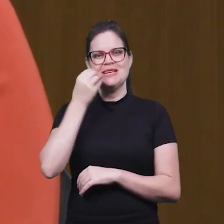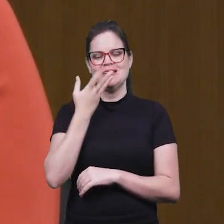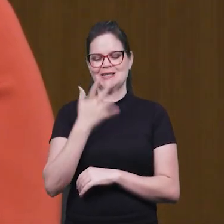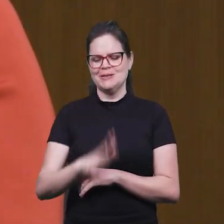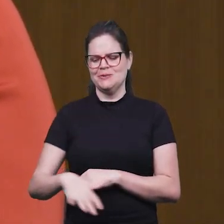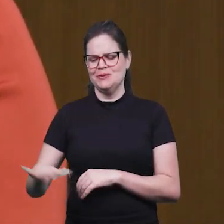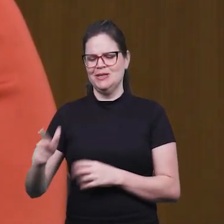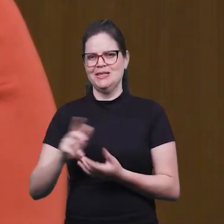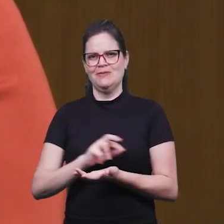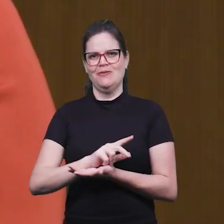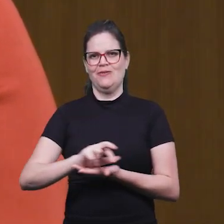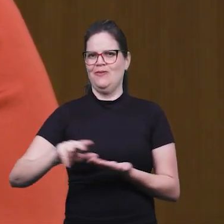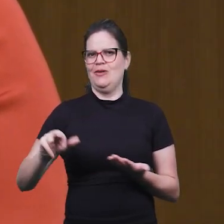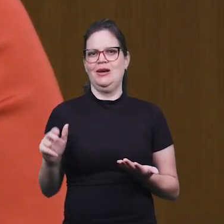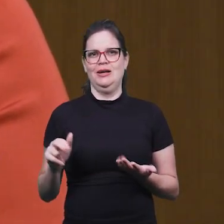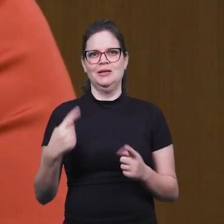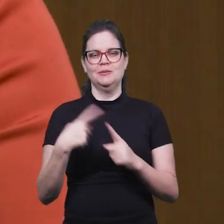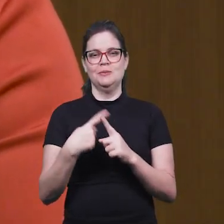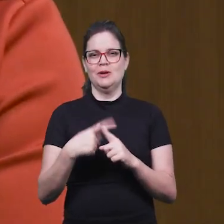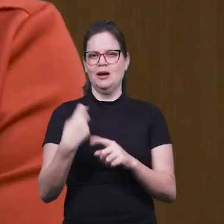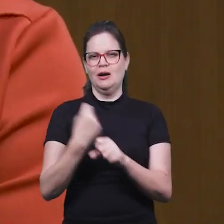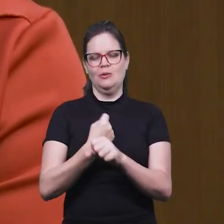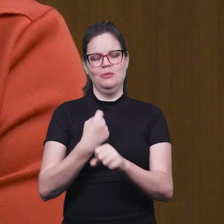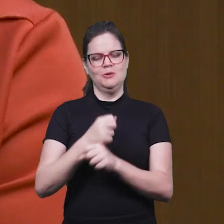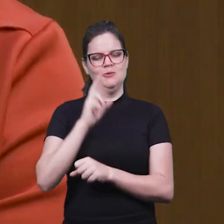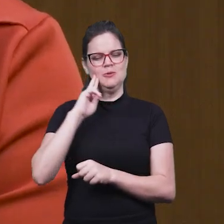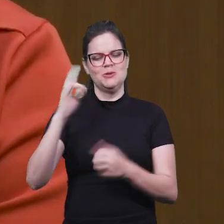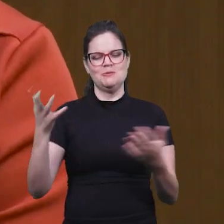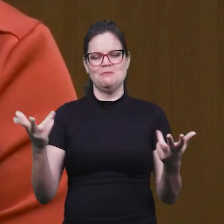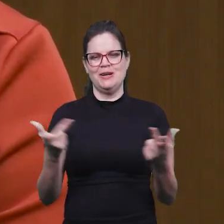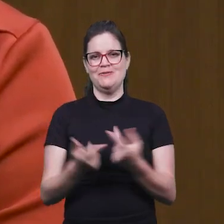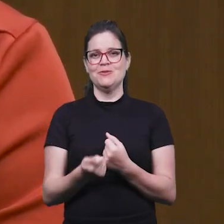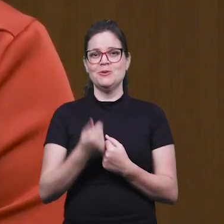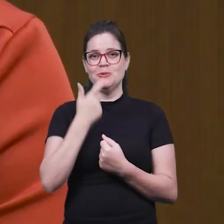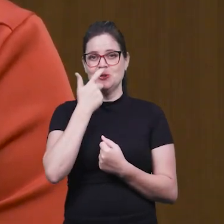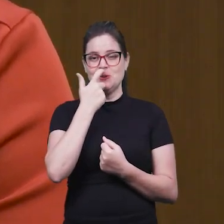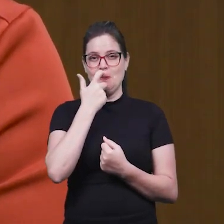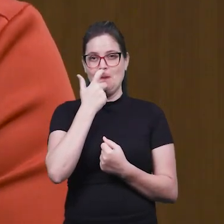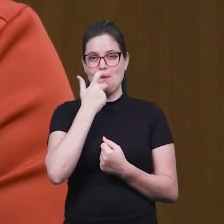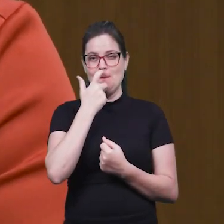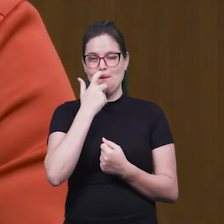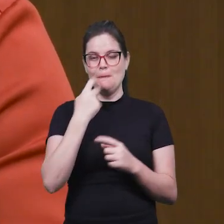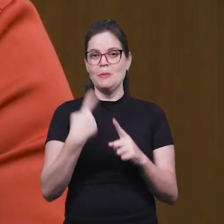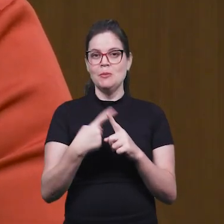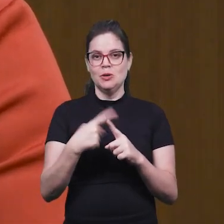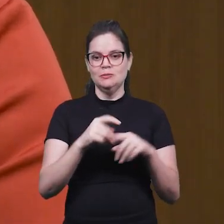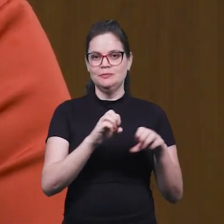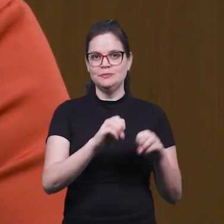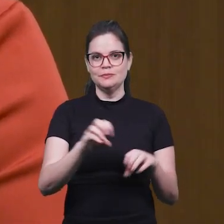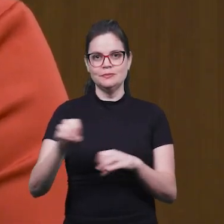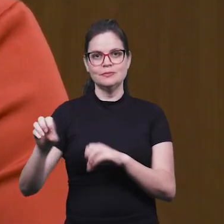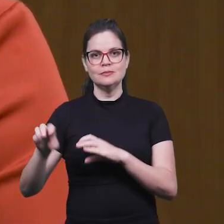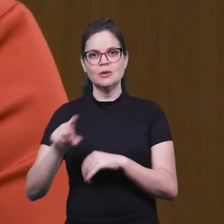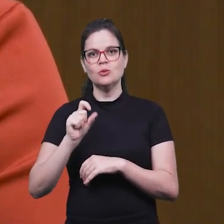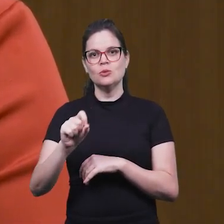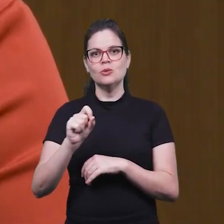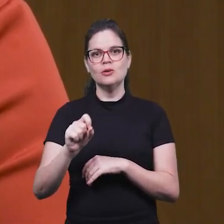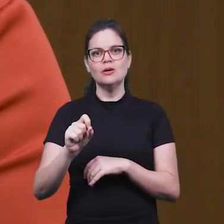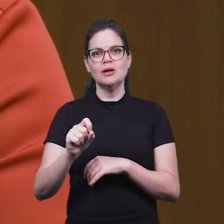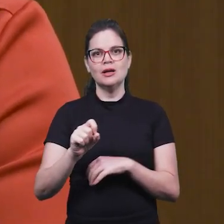ela é tão extraordinária que até dar aula para a criança, a professora tem que estar cheia do Espírito